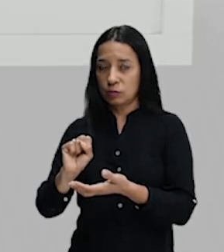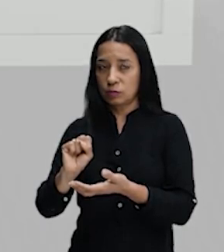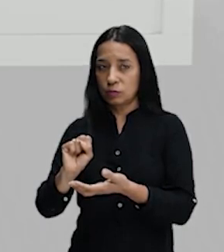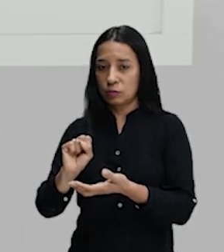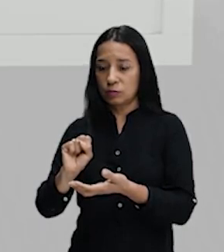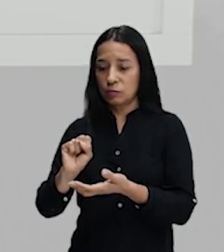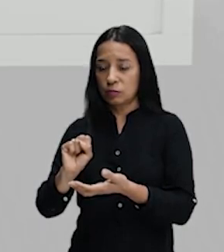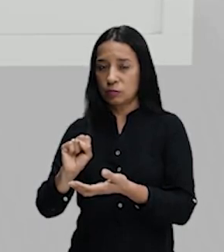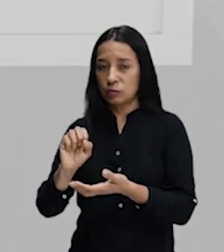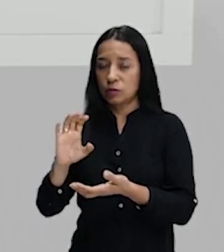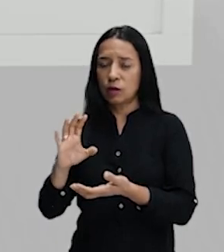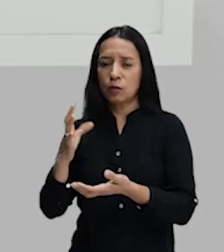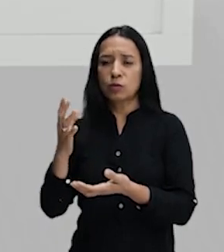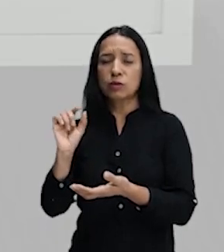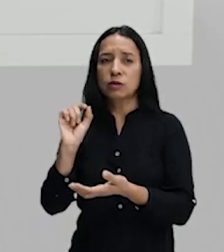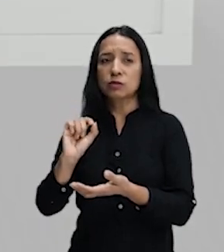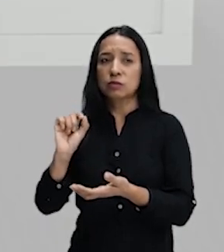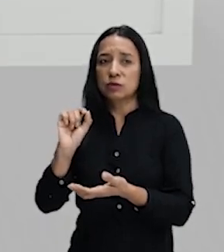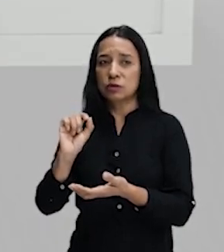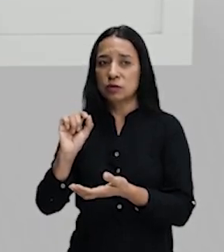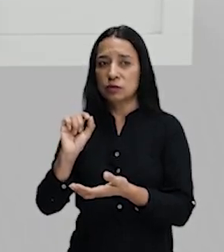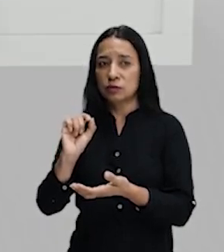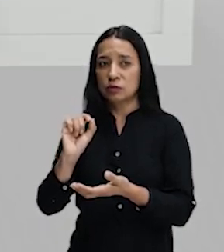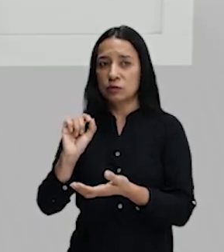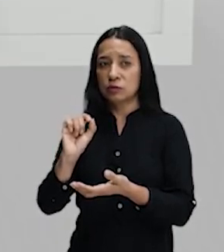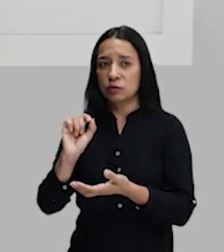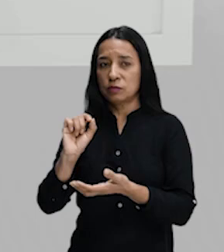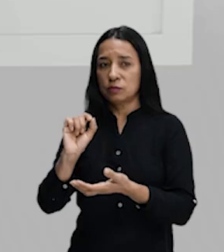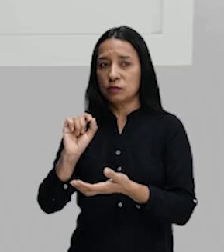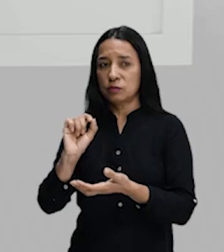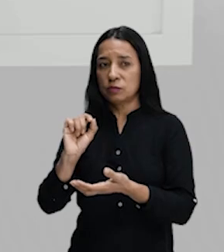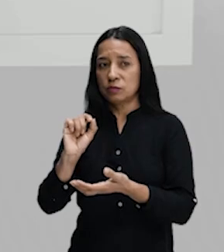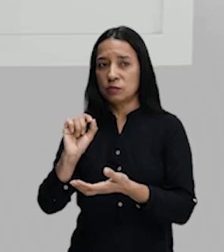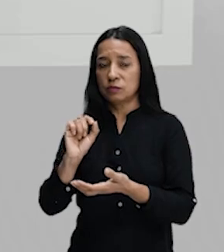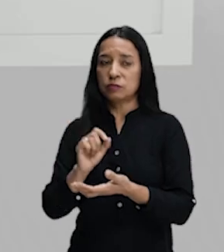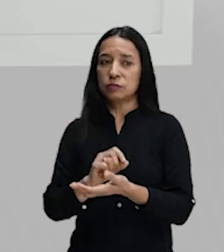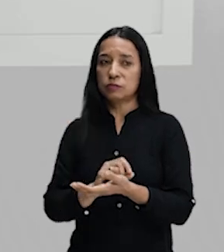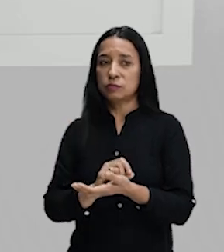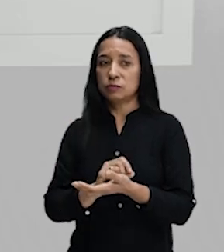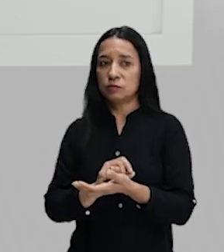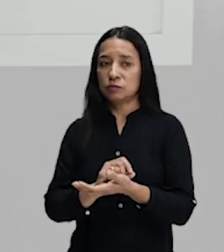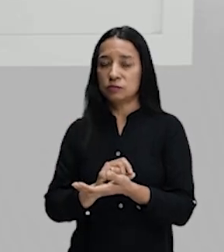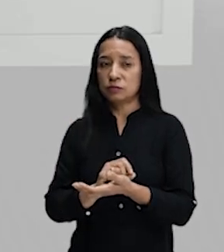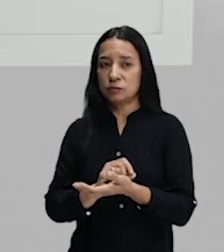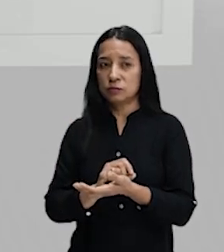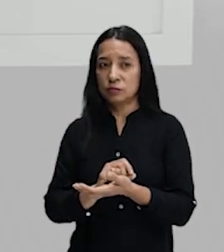vai acontecer a repulsão.